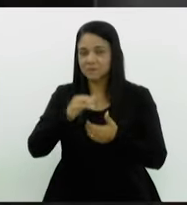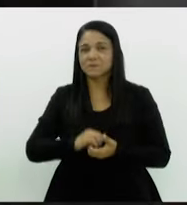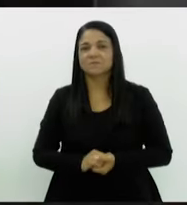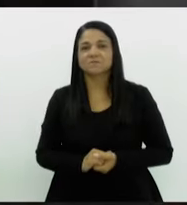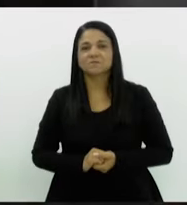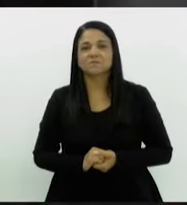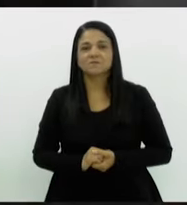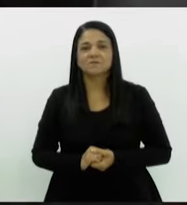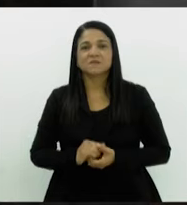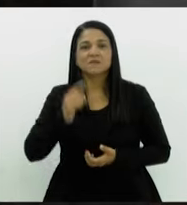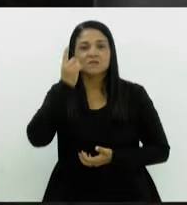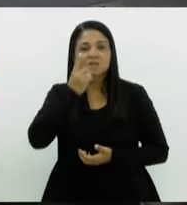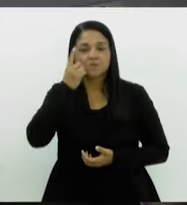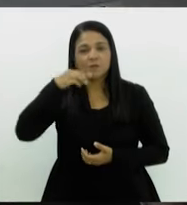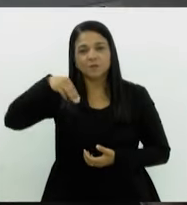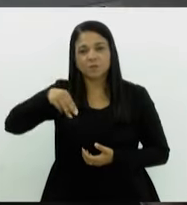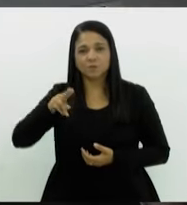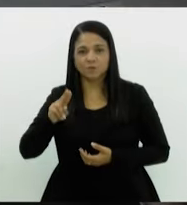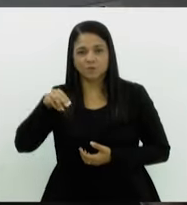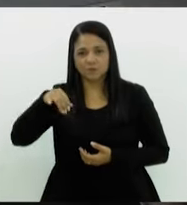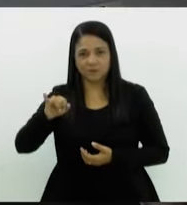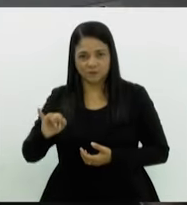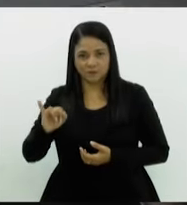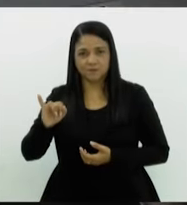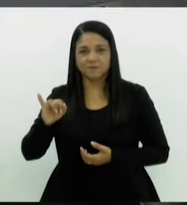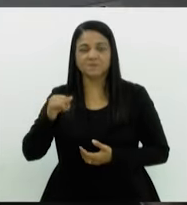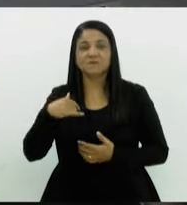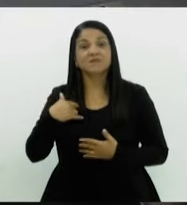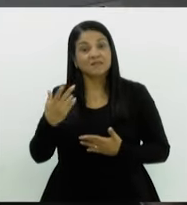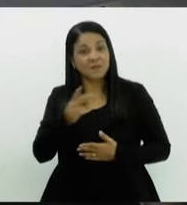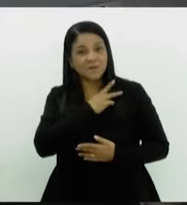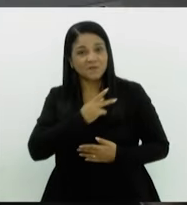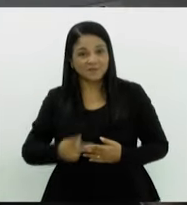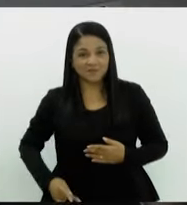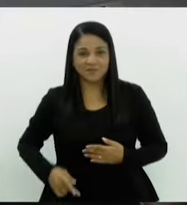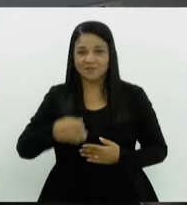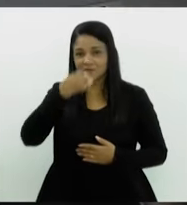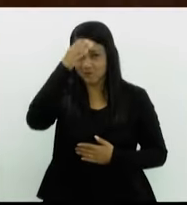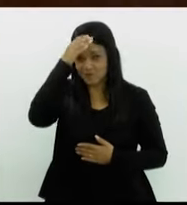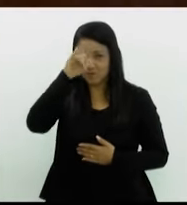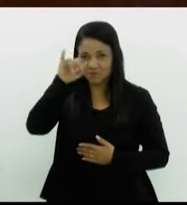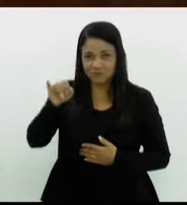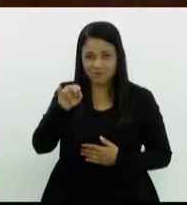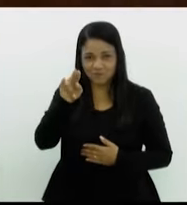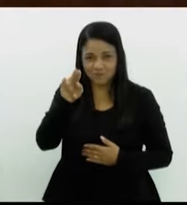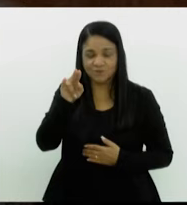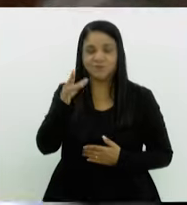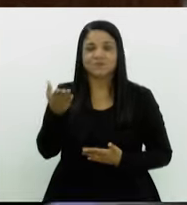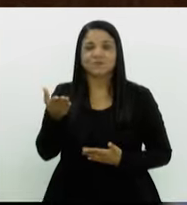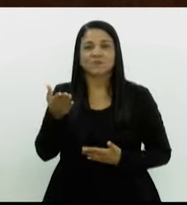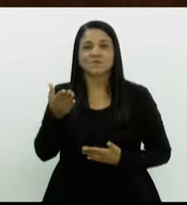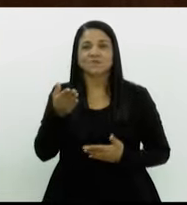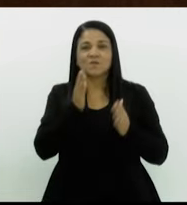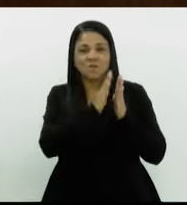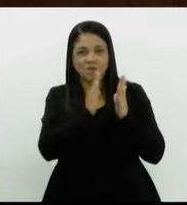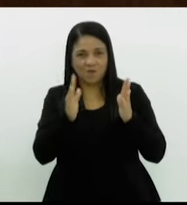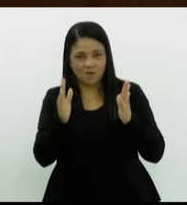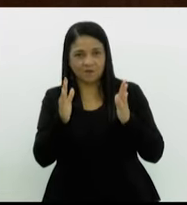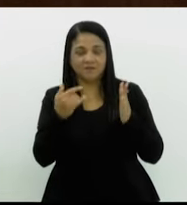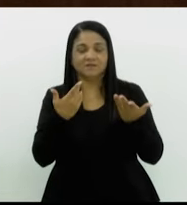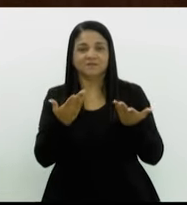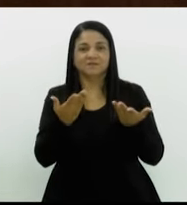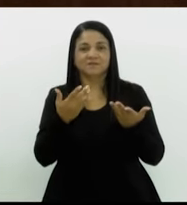Deputado Munir. Minha presidente, Tia Ju, uma questão de ordem. Vou